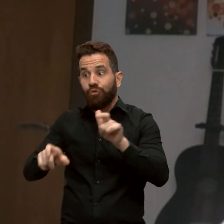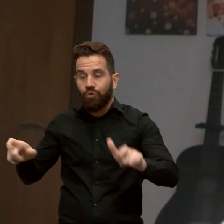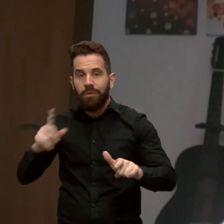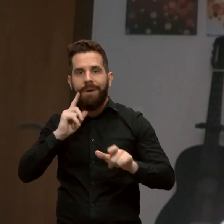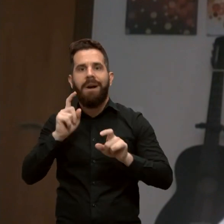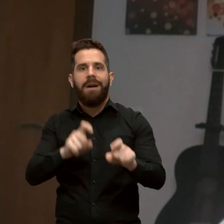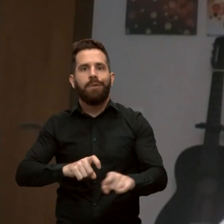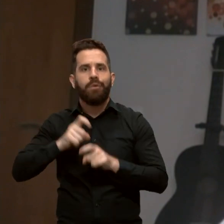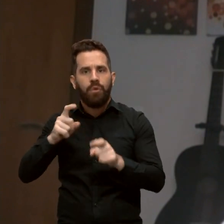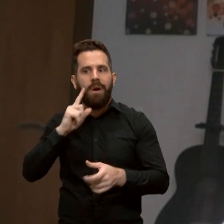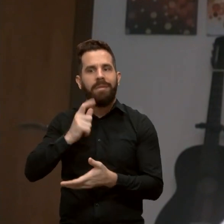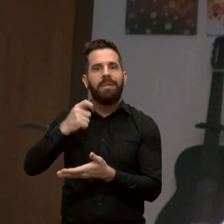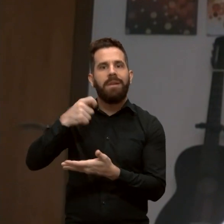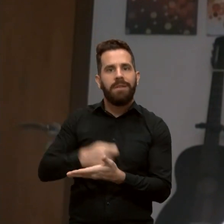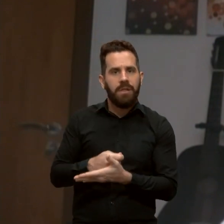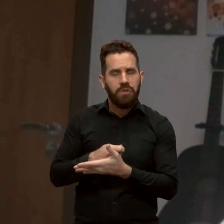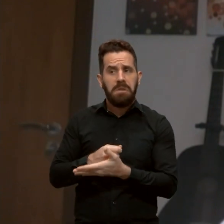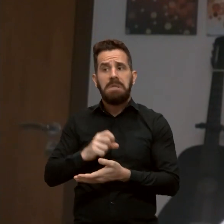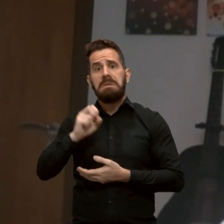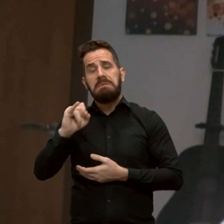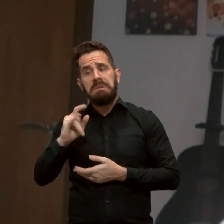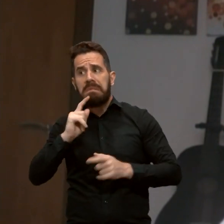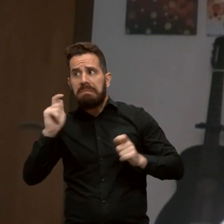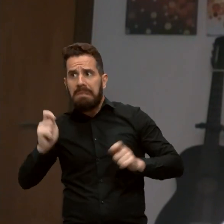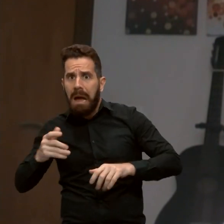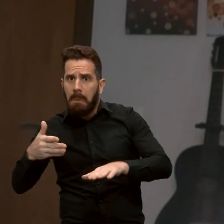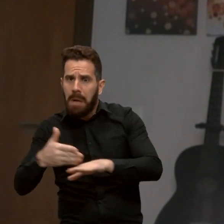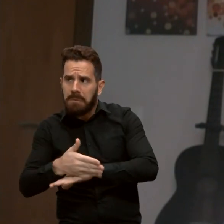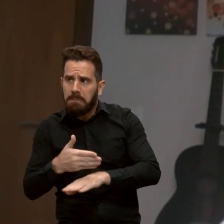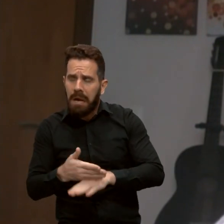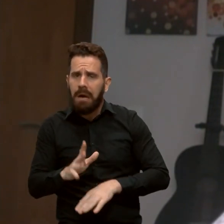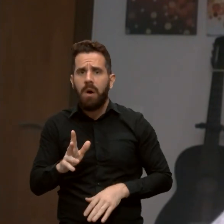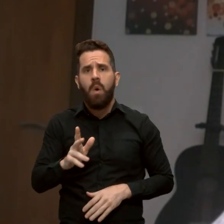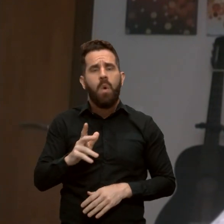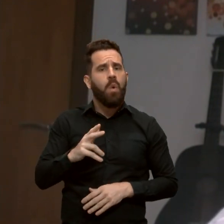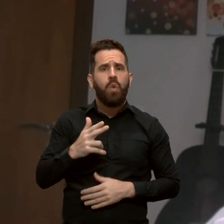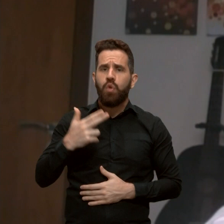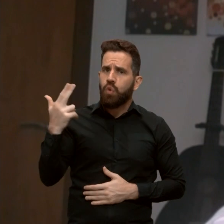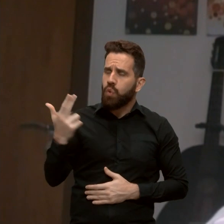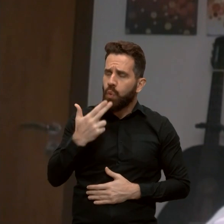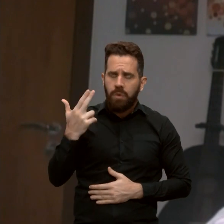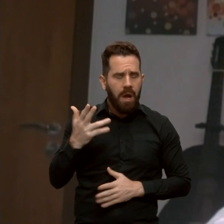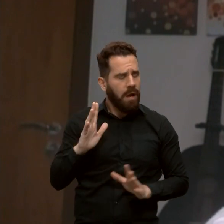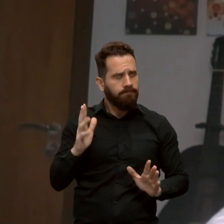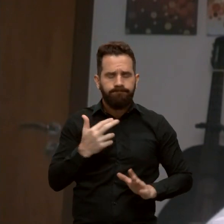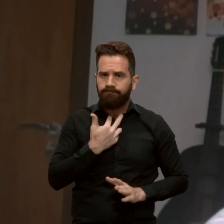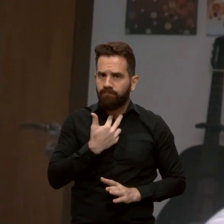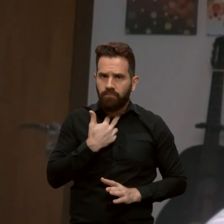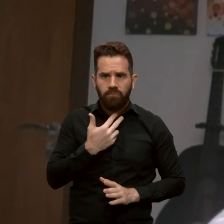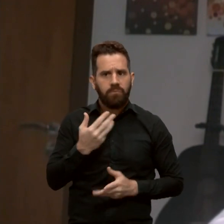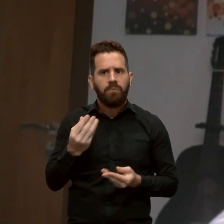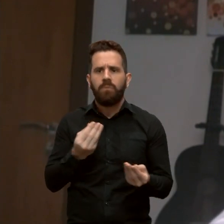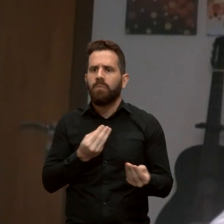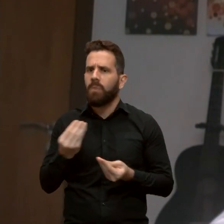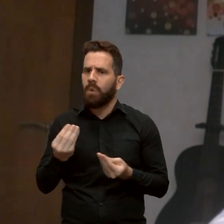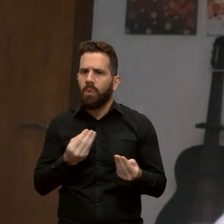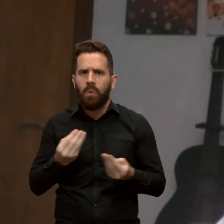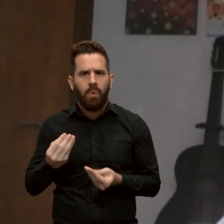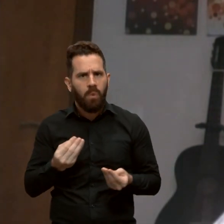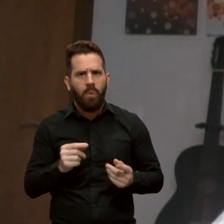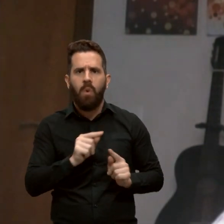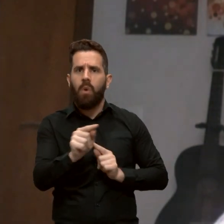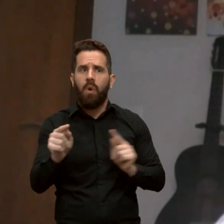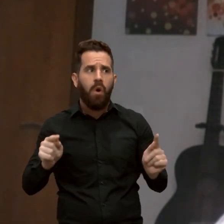se ele deve ou não participar de uma chamada pública, né? Ou com quais produtos que ele vai ter um retorno financeiro interessante,